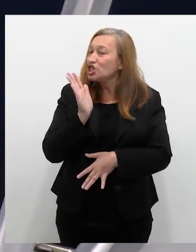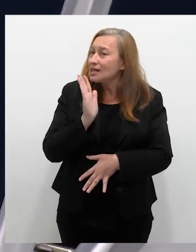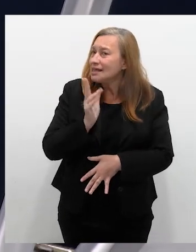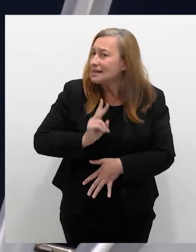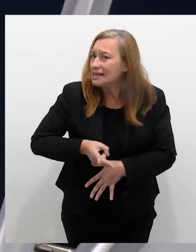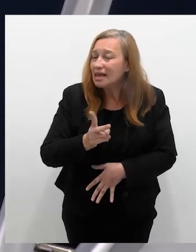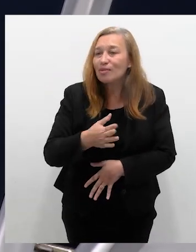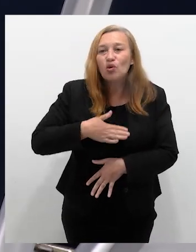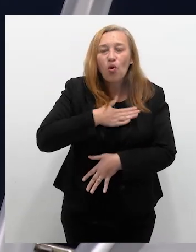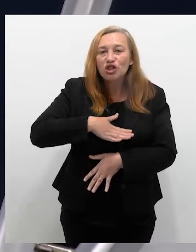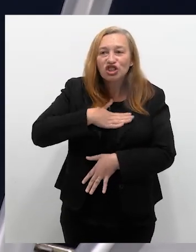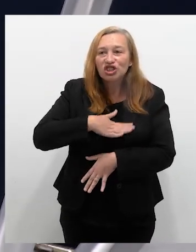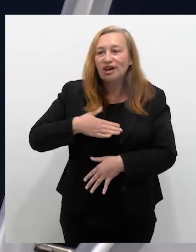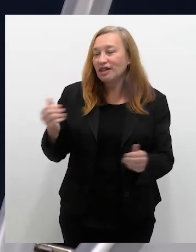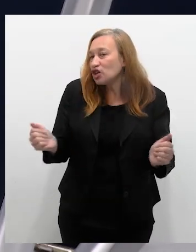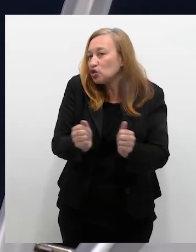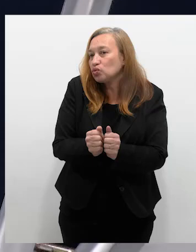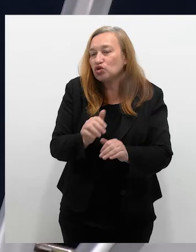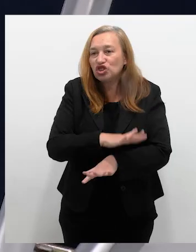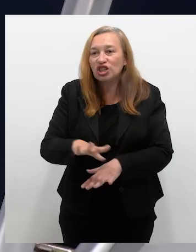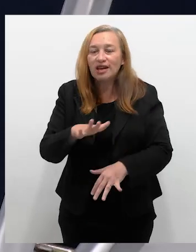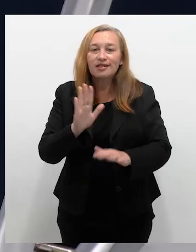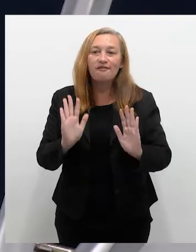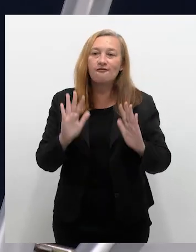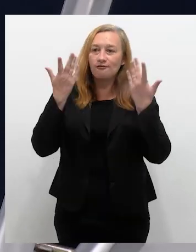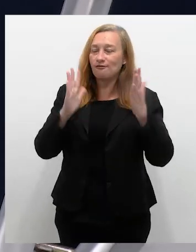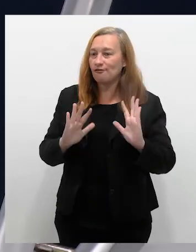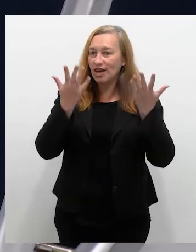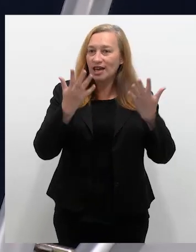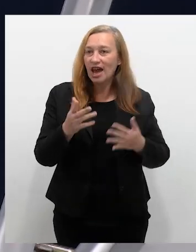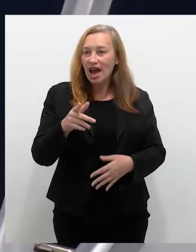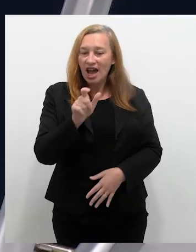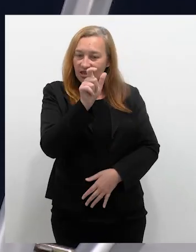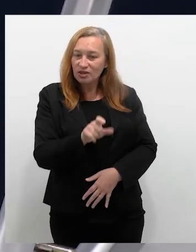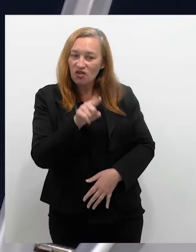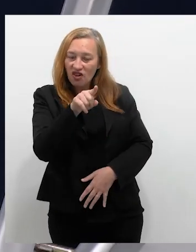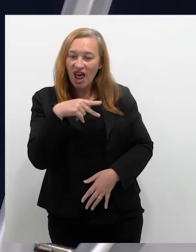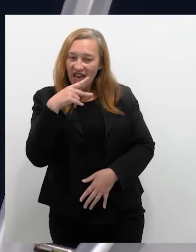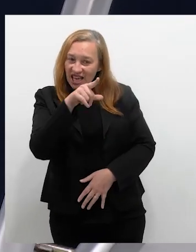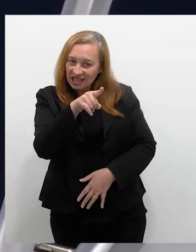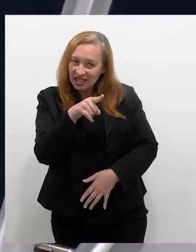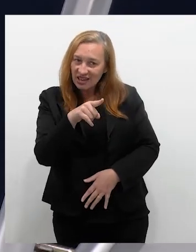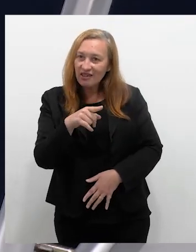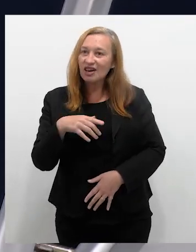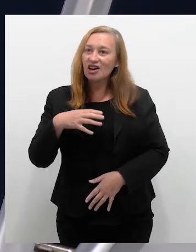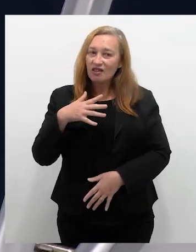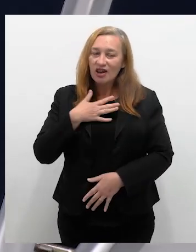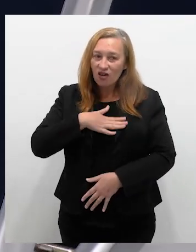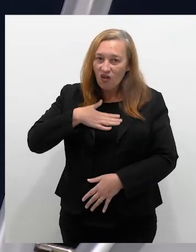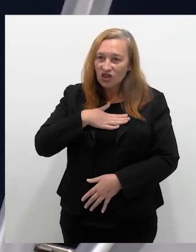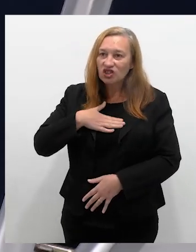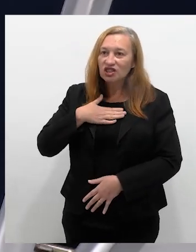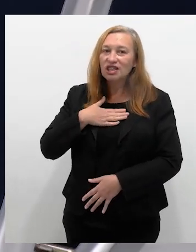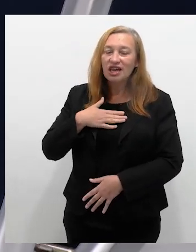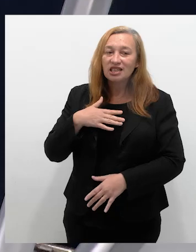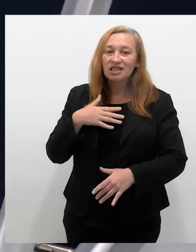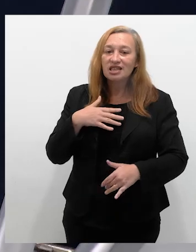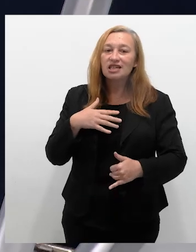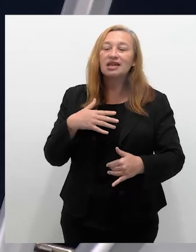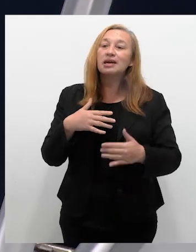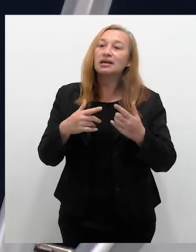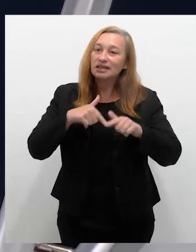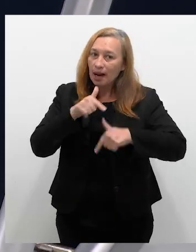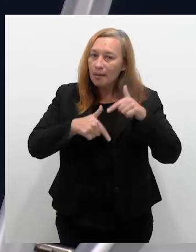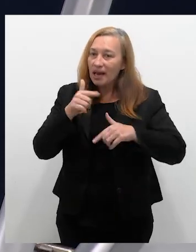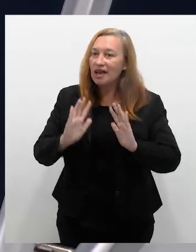eu sempre gostava de ficar com as crianças em festa. Então as pessoas falavam assim, essa aí vai ser animadora de festa. Logo que eu cheguei em São Paulo,